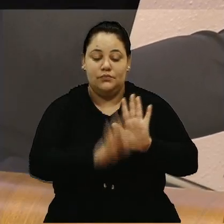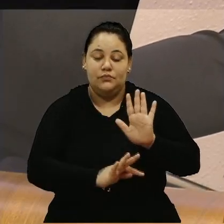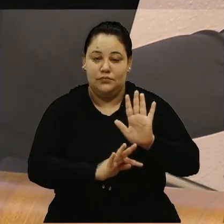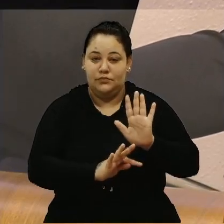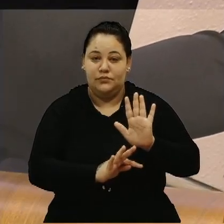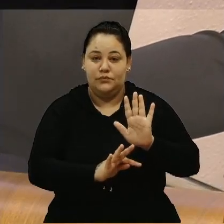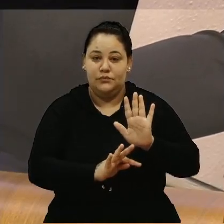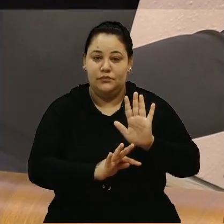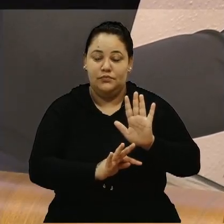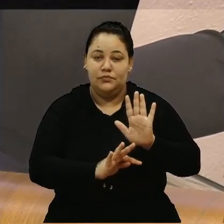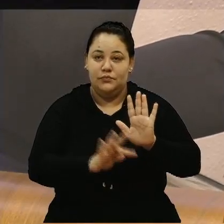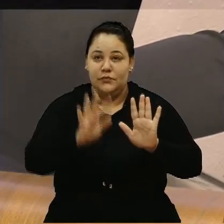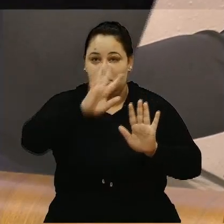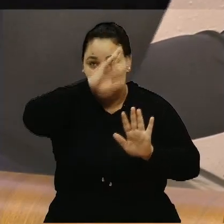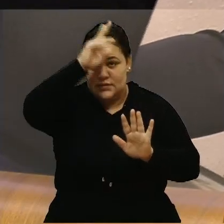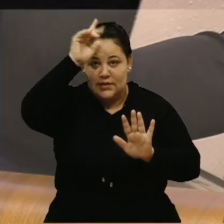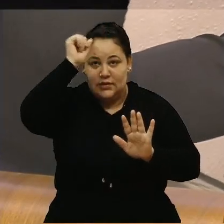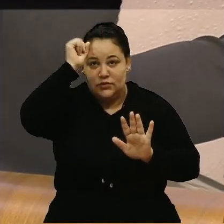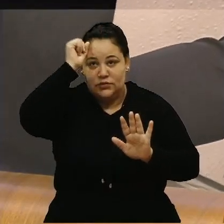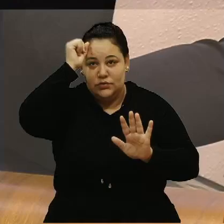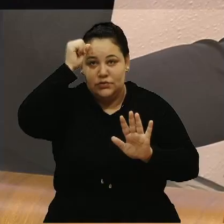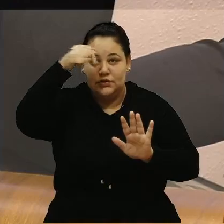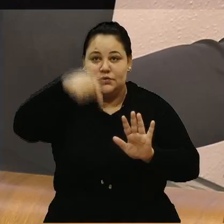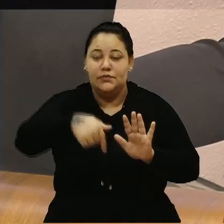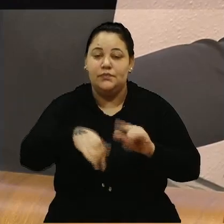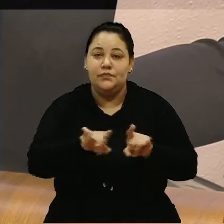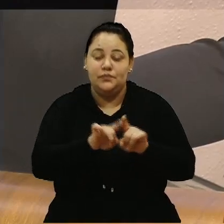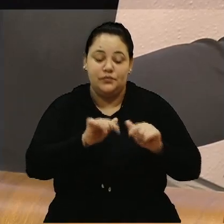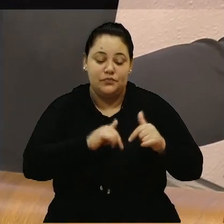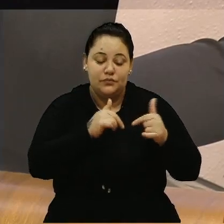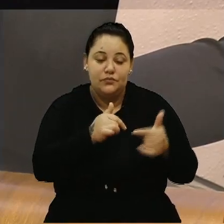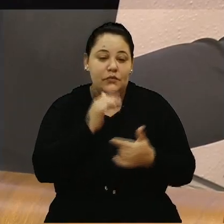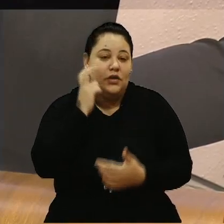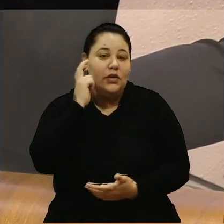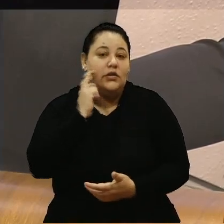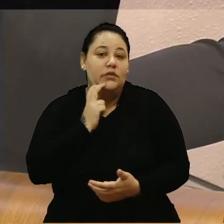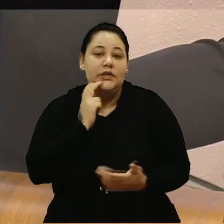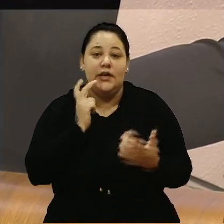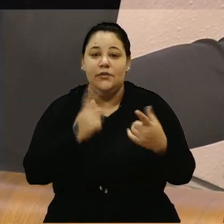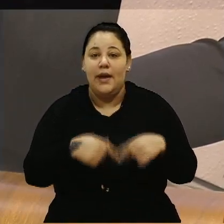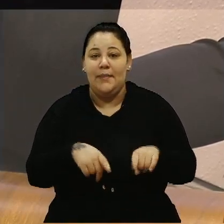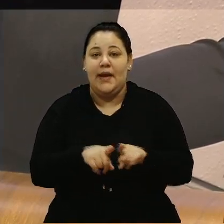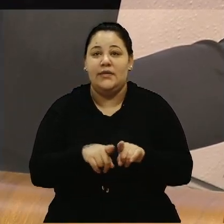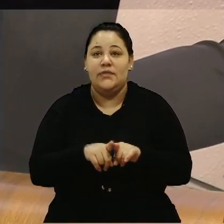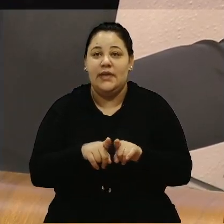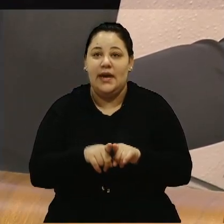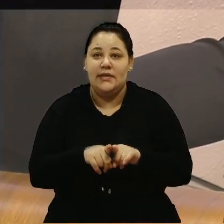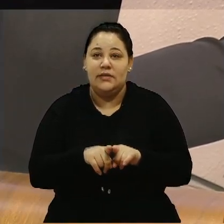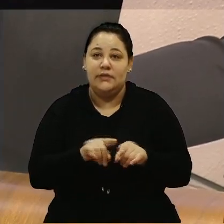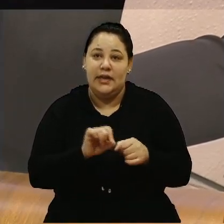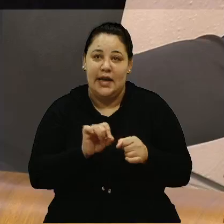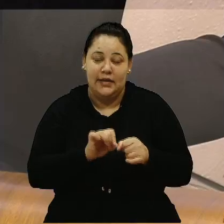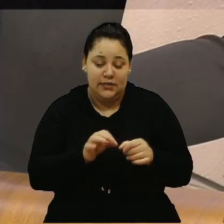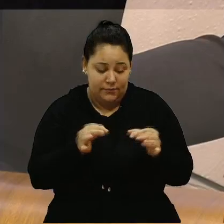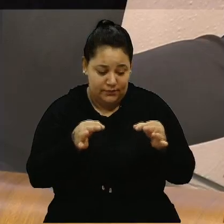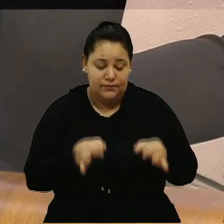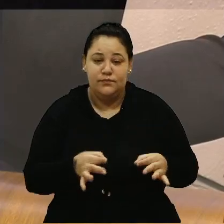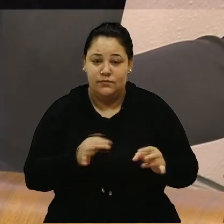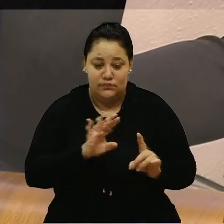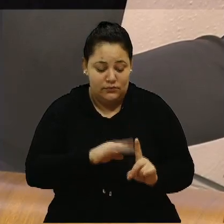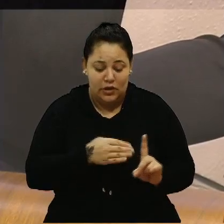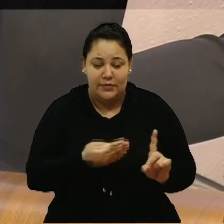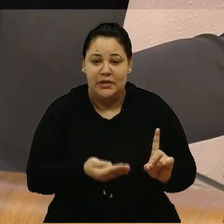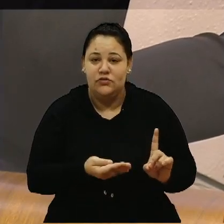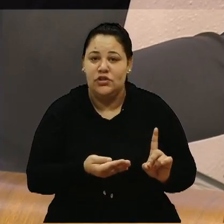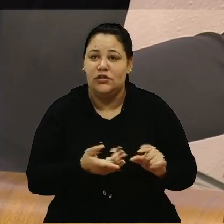Câmara Municipal de Caxias do Sul, por iniciativa do vereador Daniel Santos, presta justa homenagem aos 80 anos da